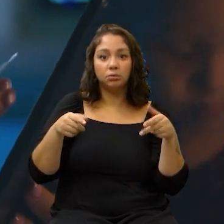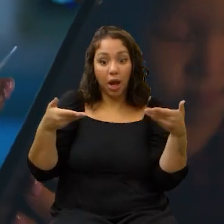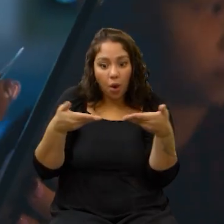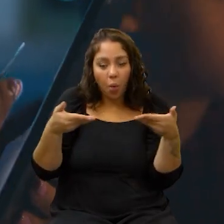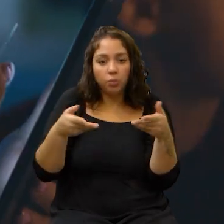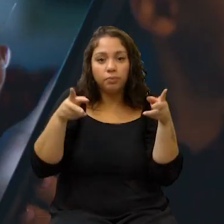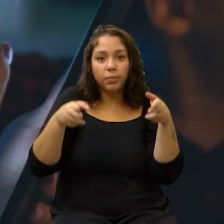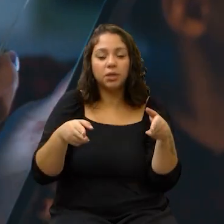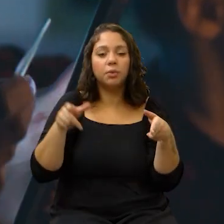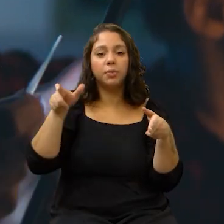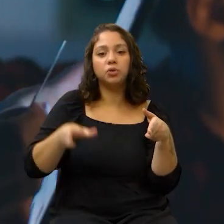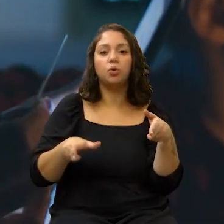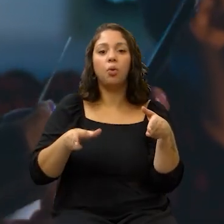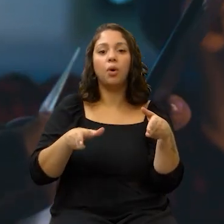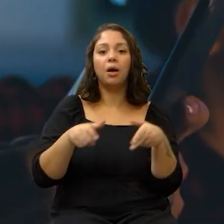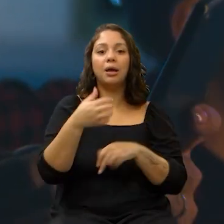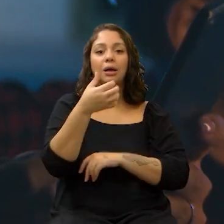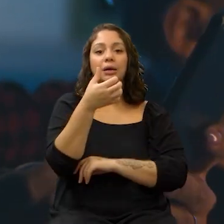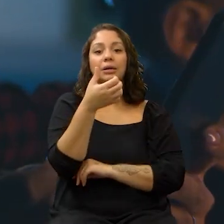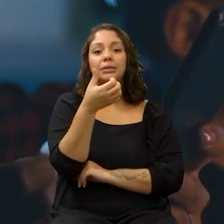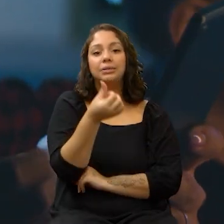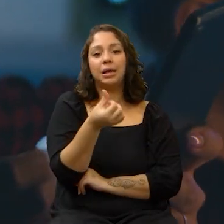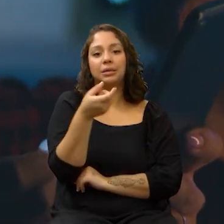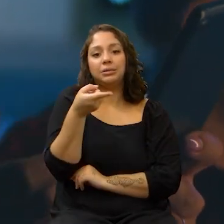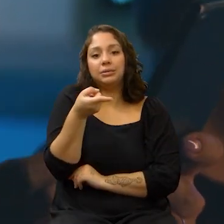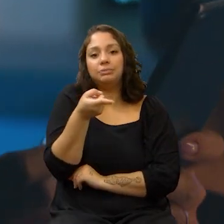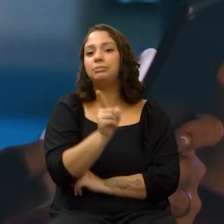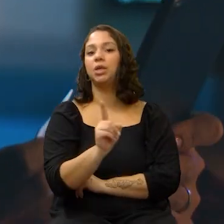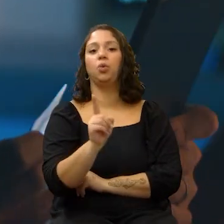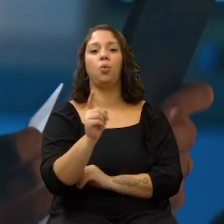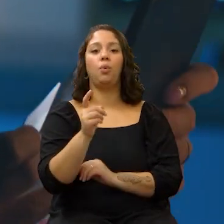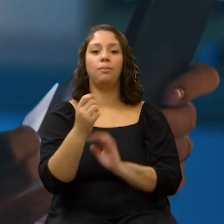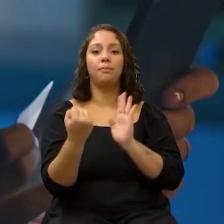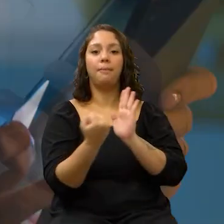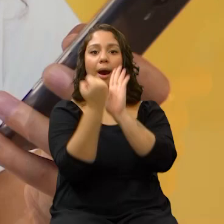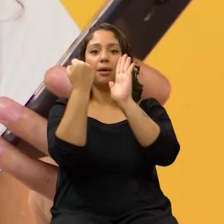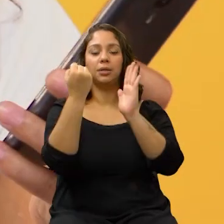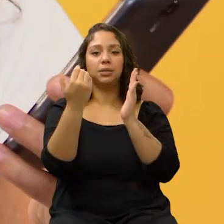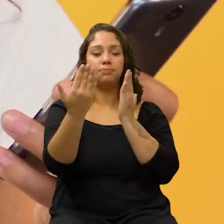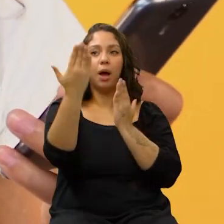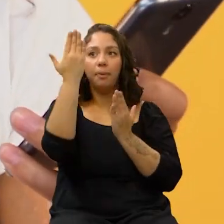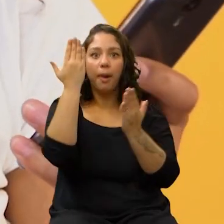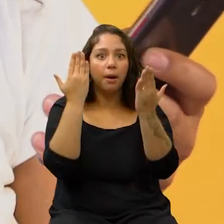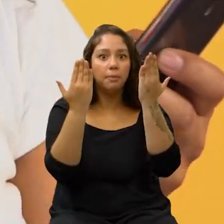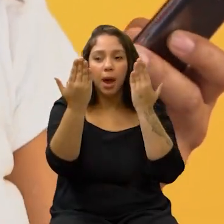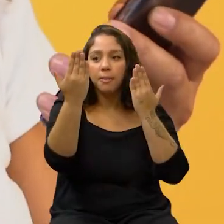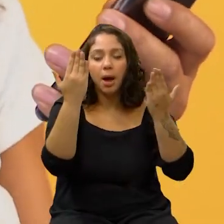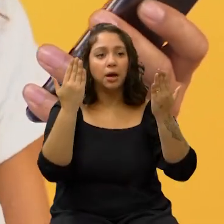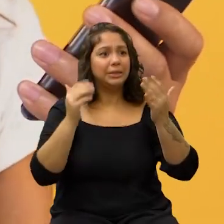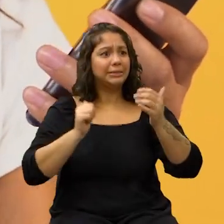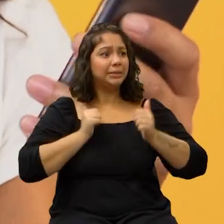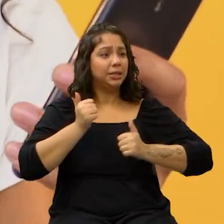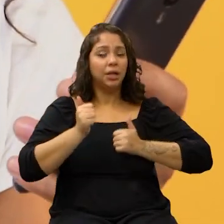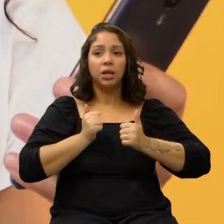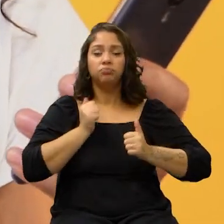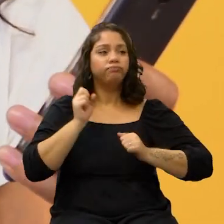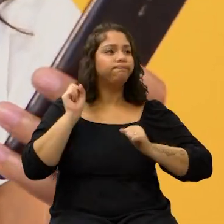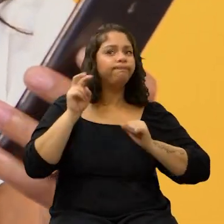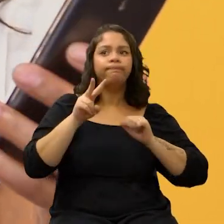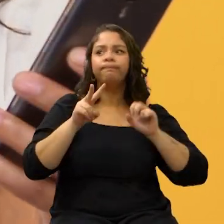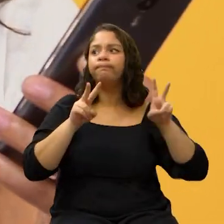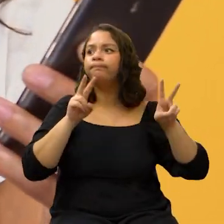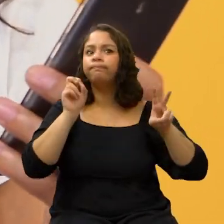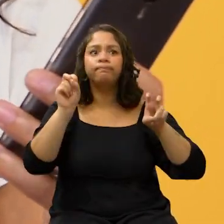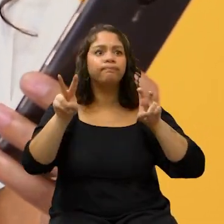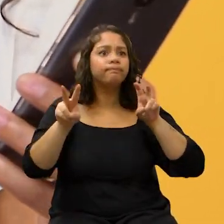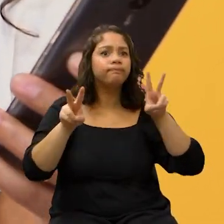bombardeada com 5.000 marcas por dia. O que acontece? Isso gera uma ansiedade na pessoa, porque ela está vendo aquele monte